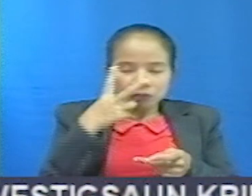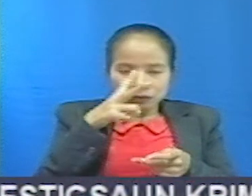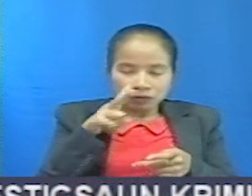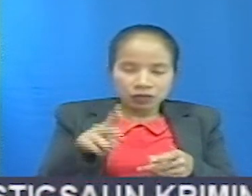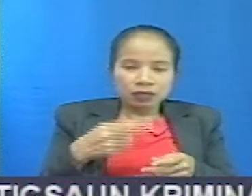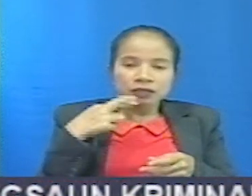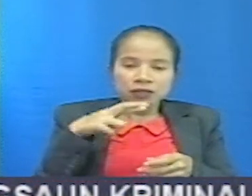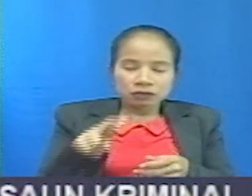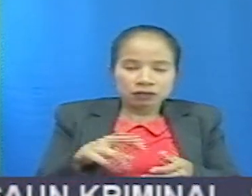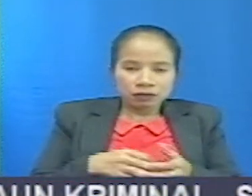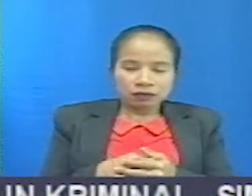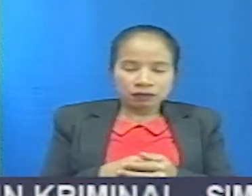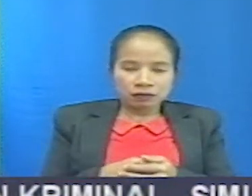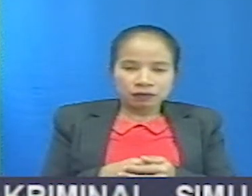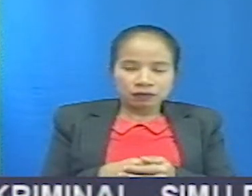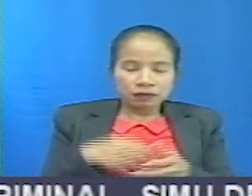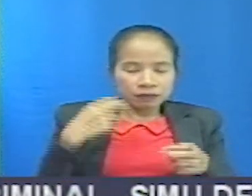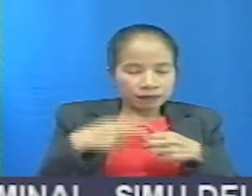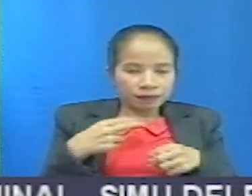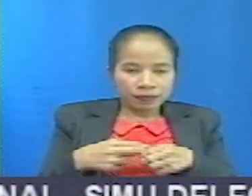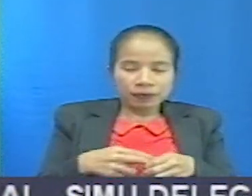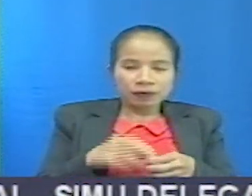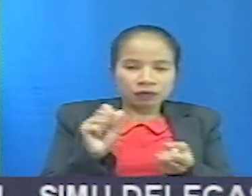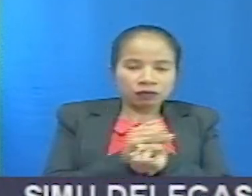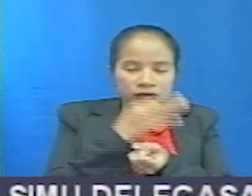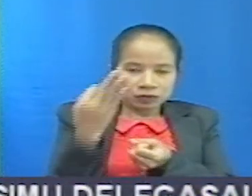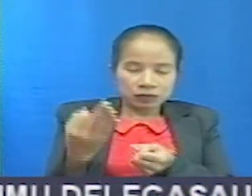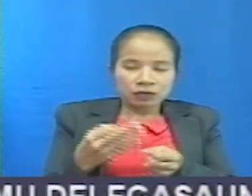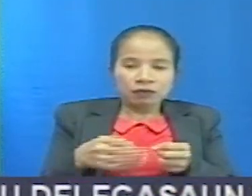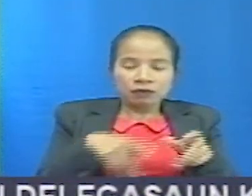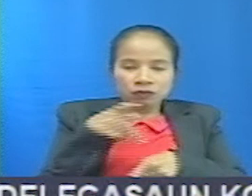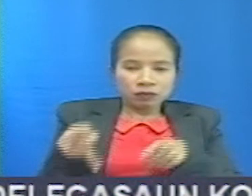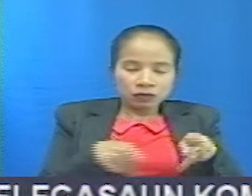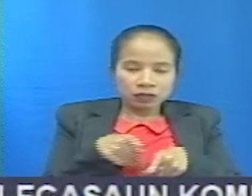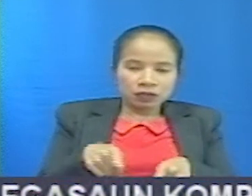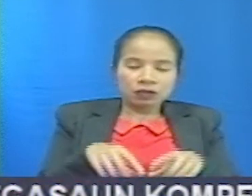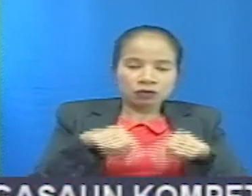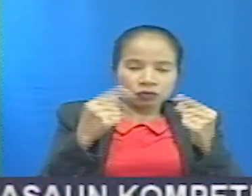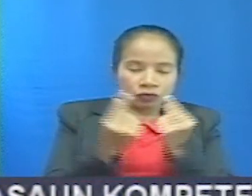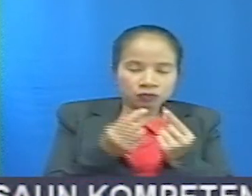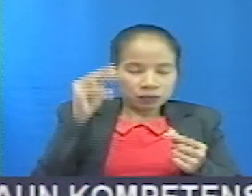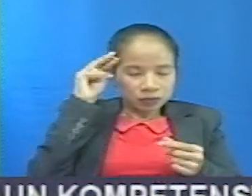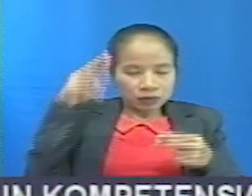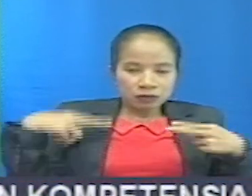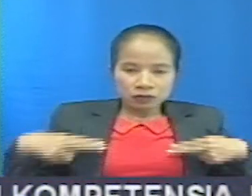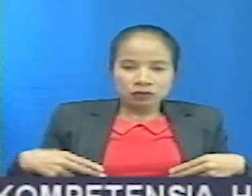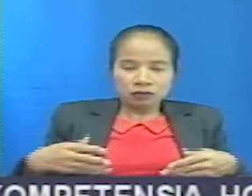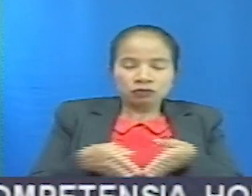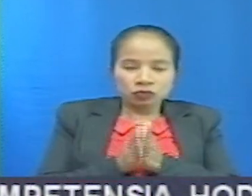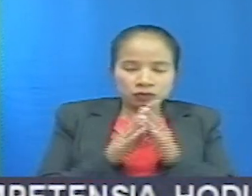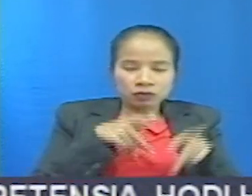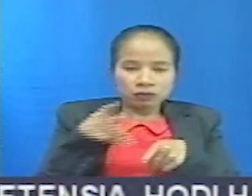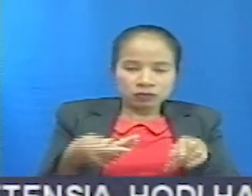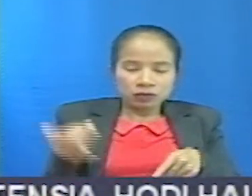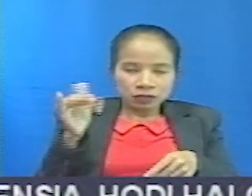ninia resultado. Ho ameas transmisaun lokal COVID-19 iha komdari nialet. Equipa Vigilancia Ministério Saúde, Russo Comunidade